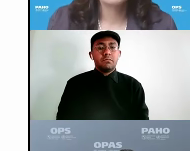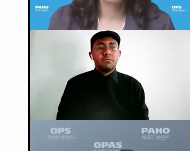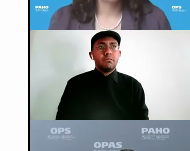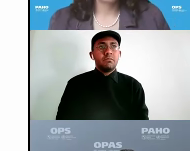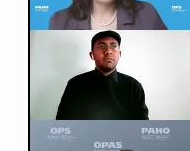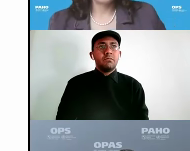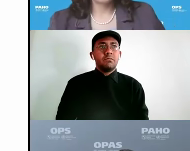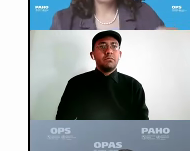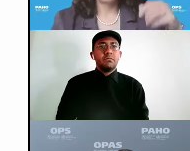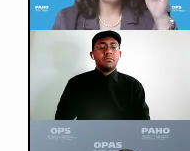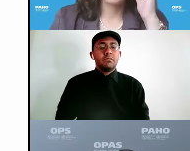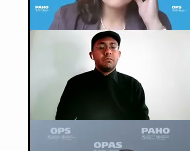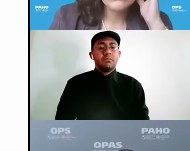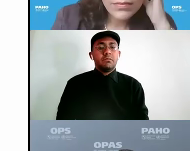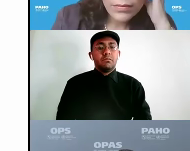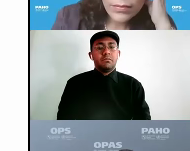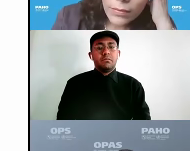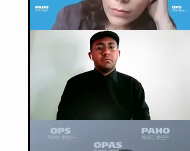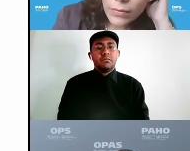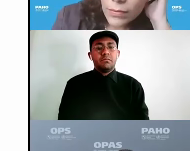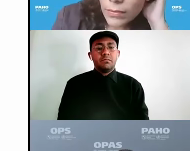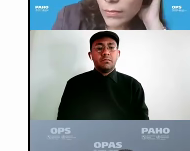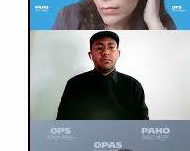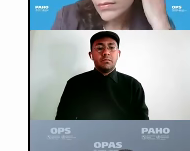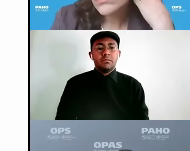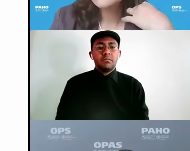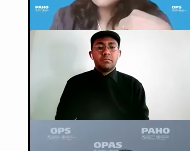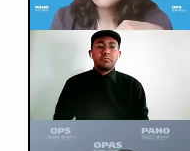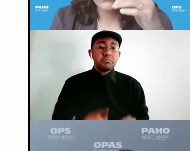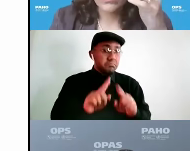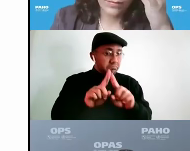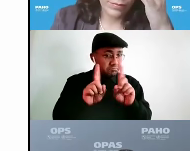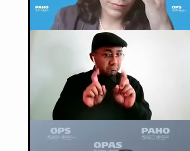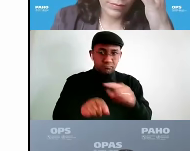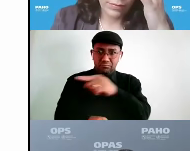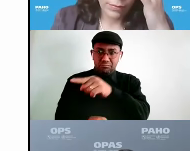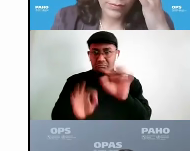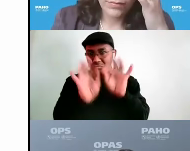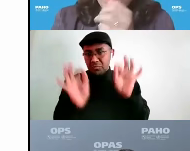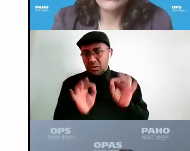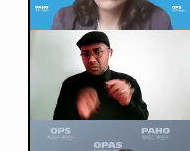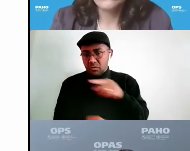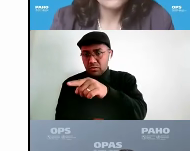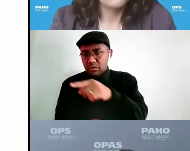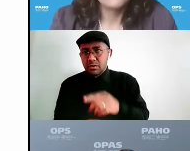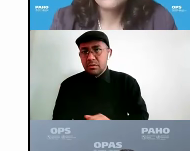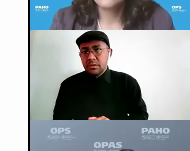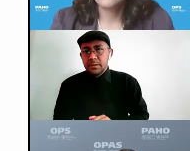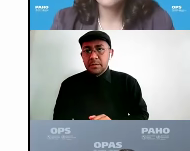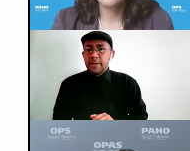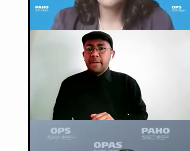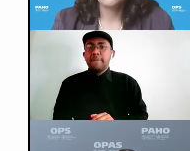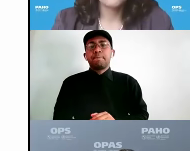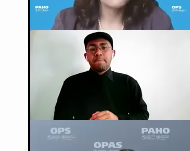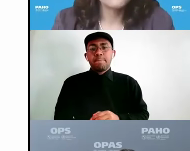Obrigada, doutora Peralta. Doutora Maria, essa pergunta, se você pode dizer